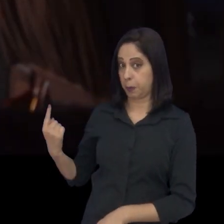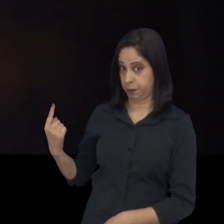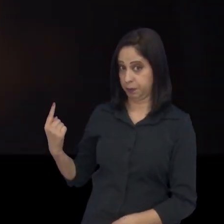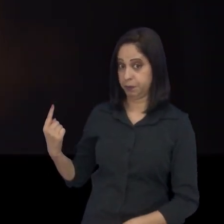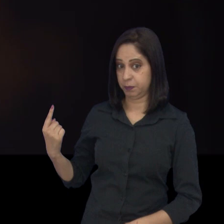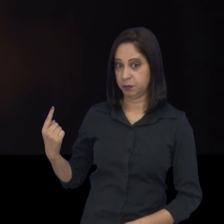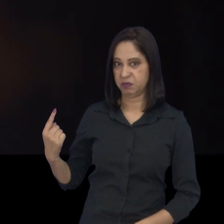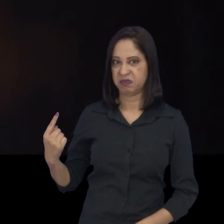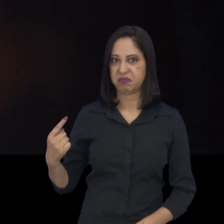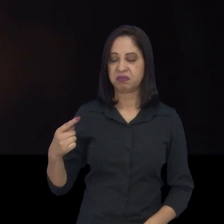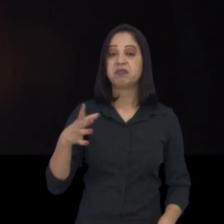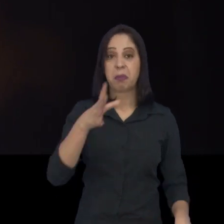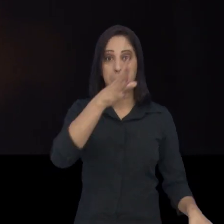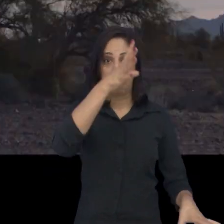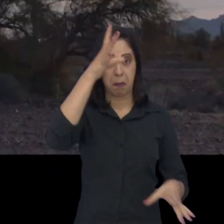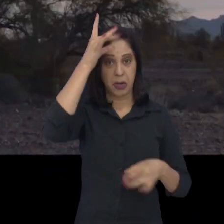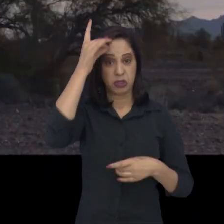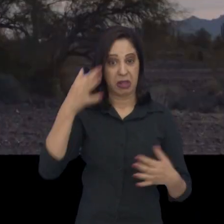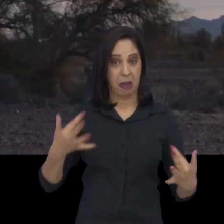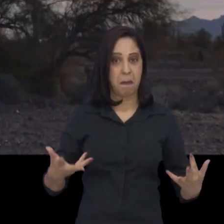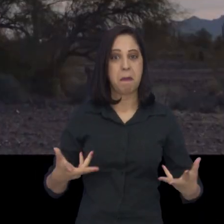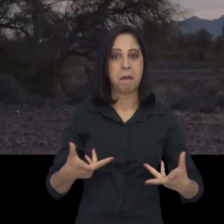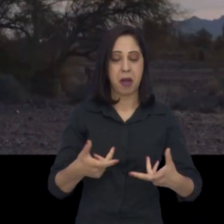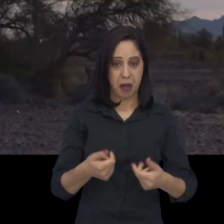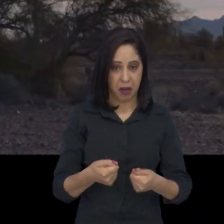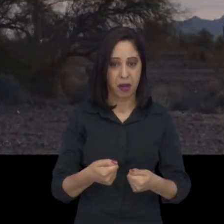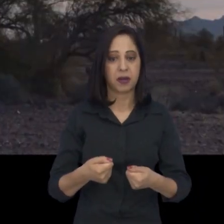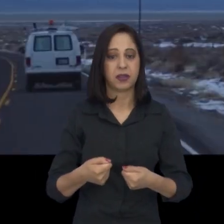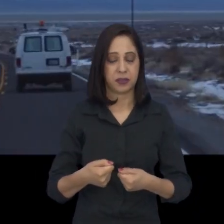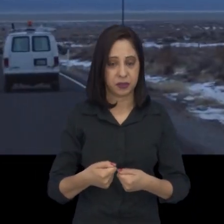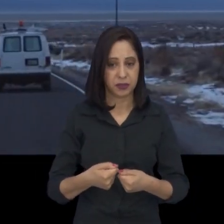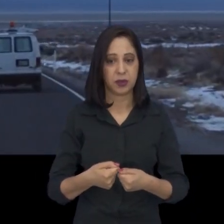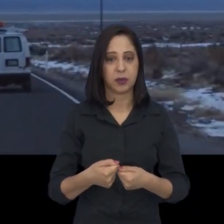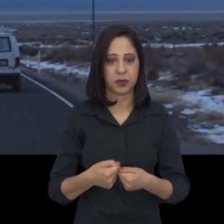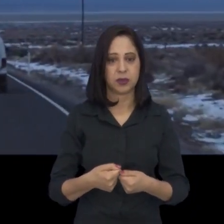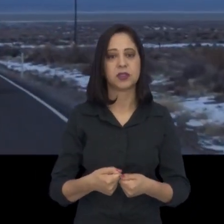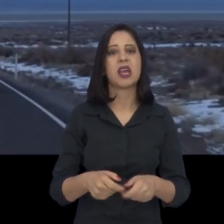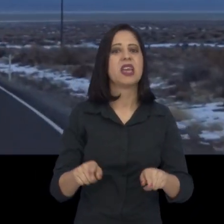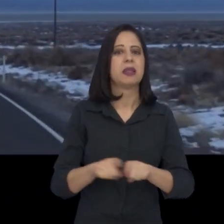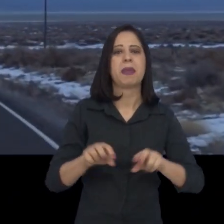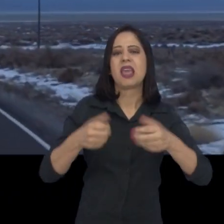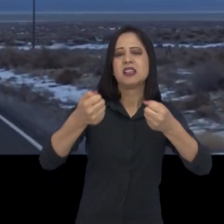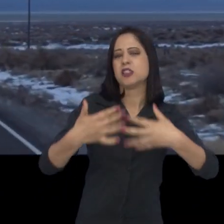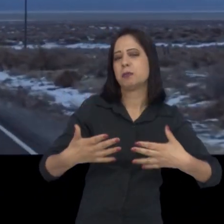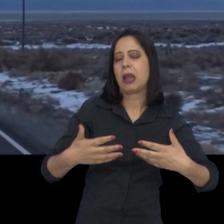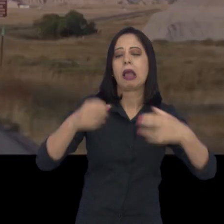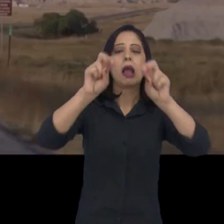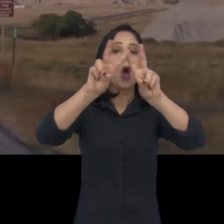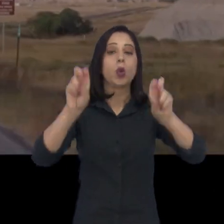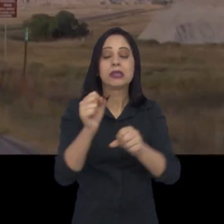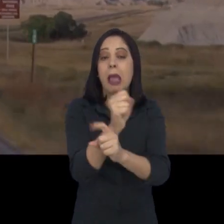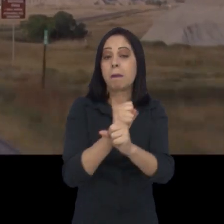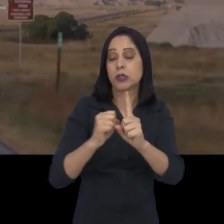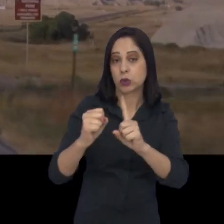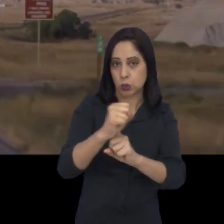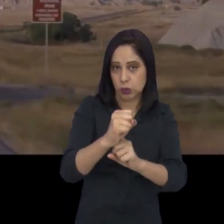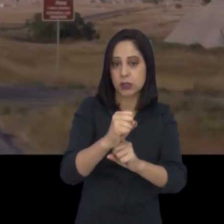uma excelente atriz. Em caso um pouquinho também, né, em toda essa questão social que a gente tem falado no